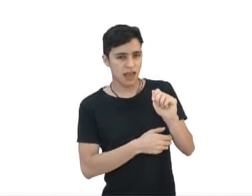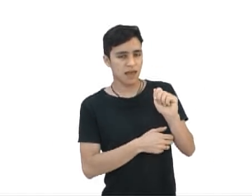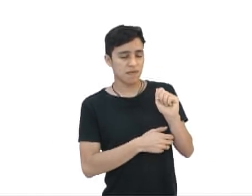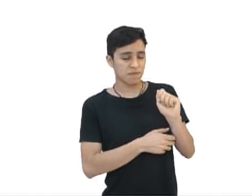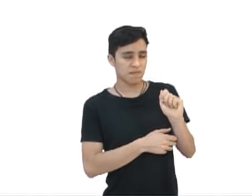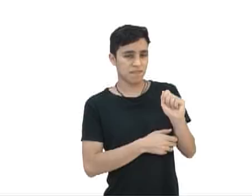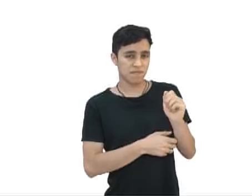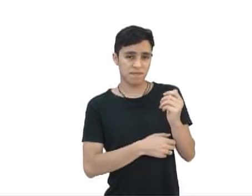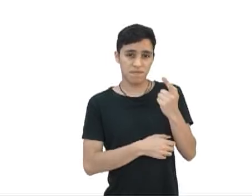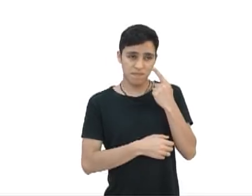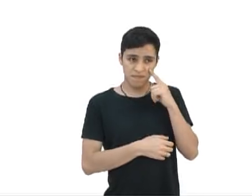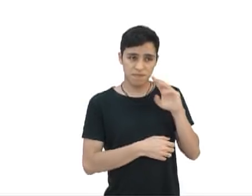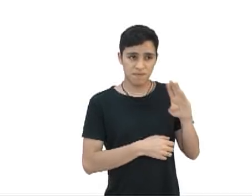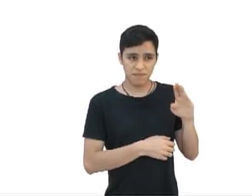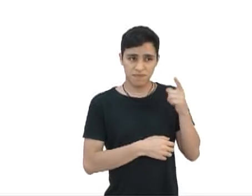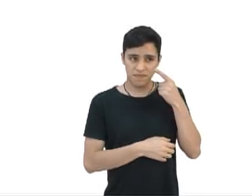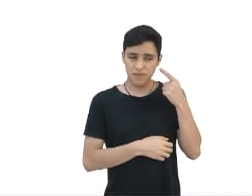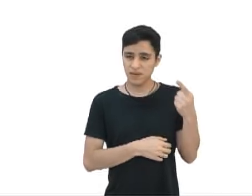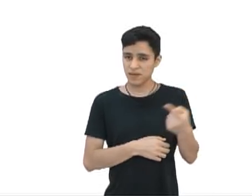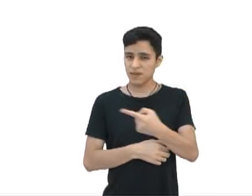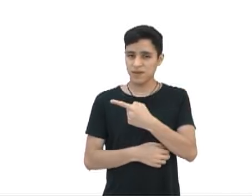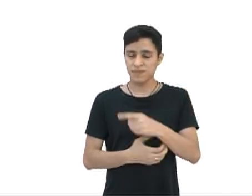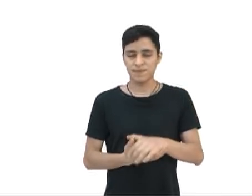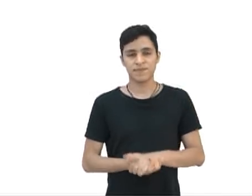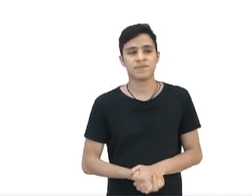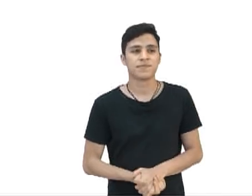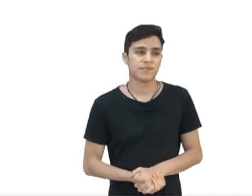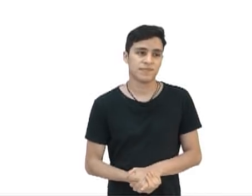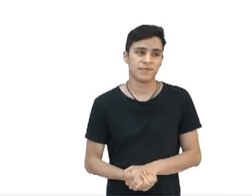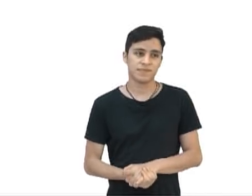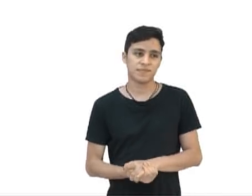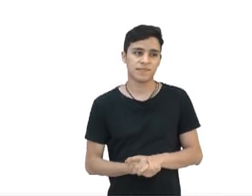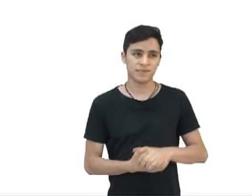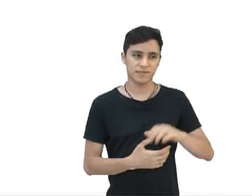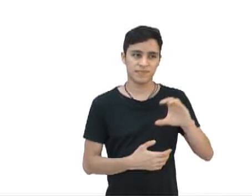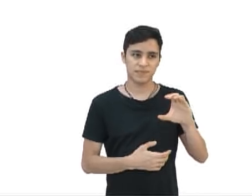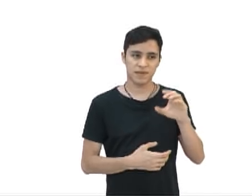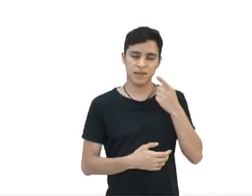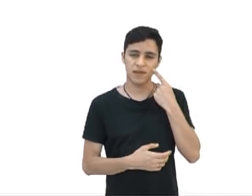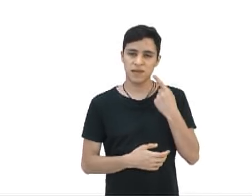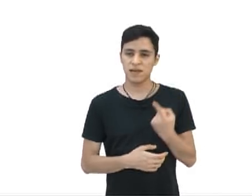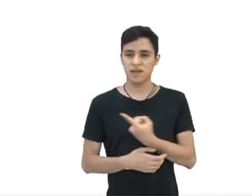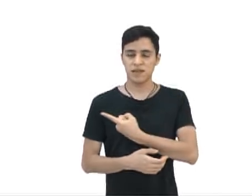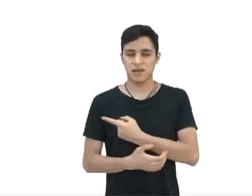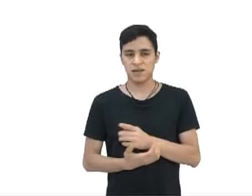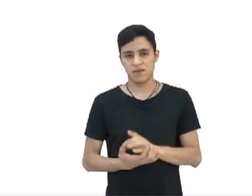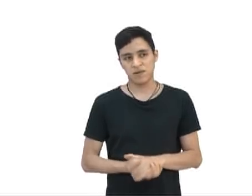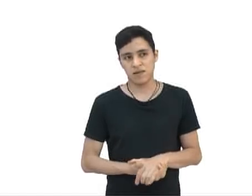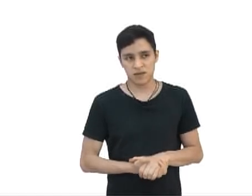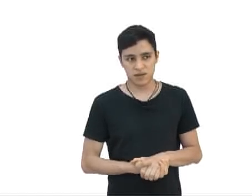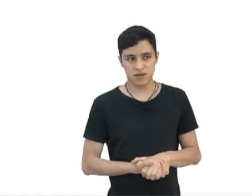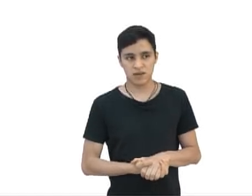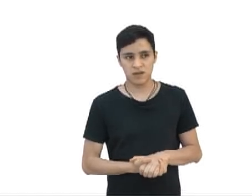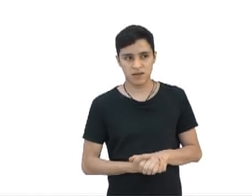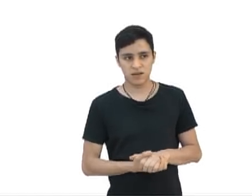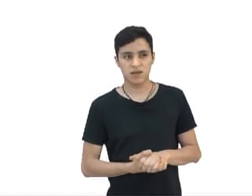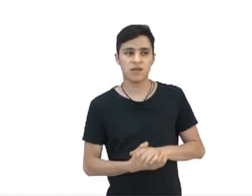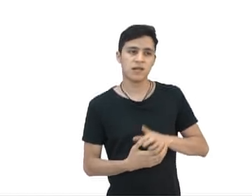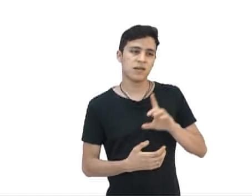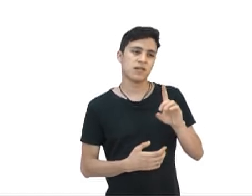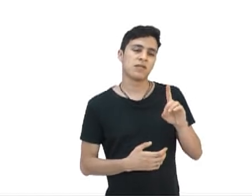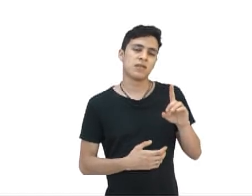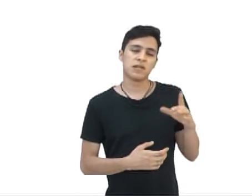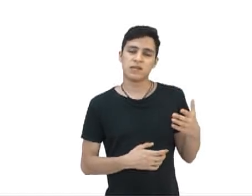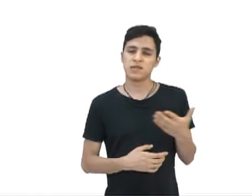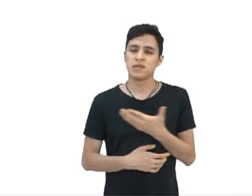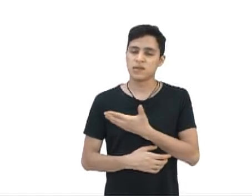acasalamento. Na opção B, fecundação. A opção C, reprodução. Ou seria a